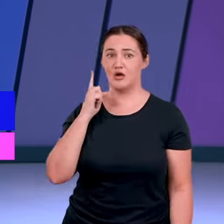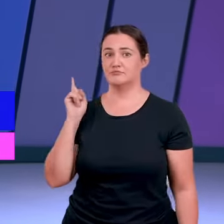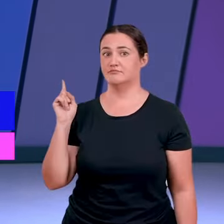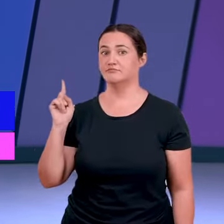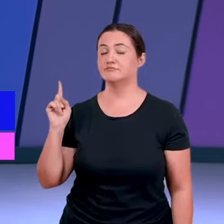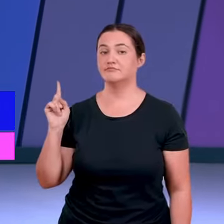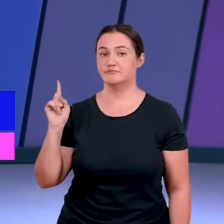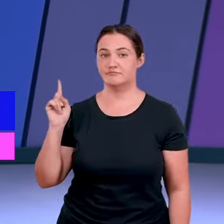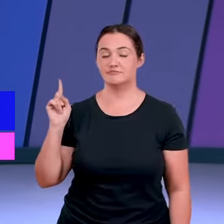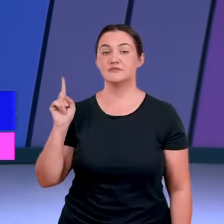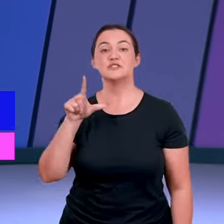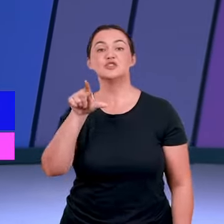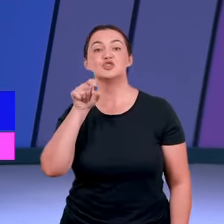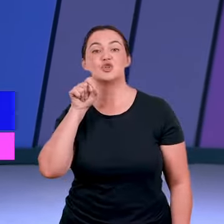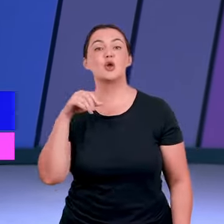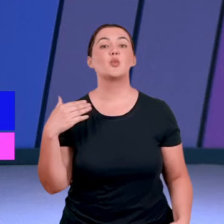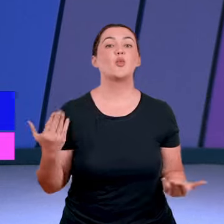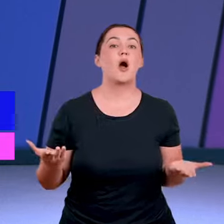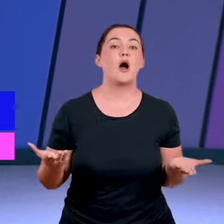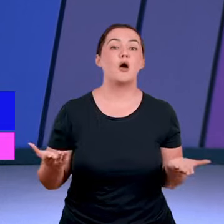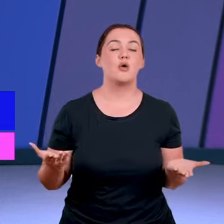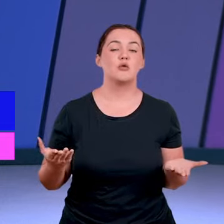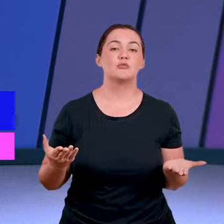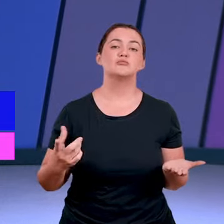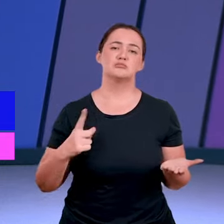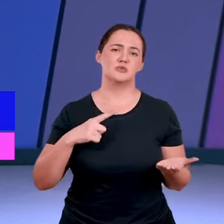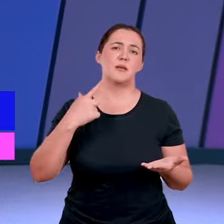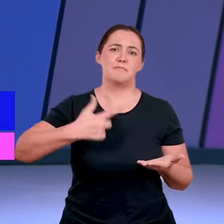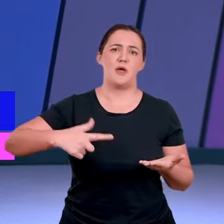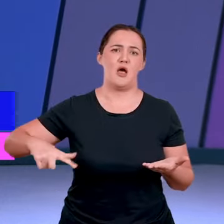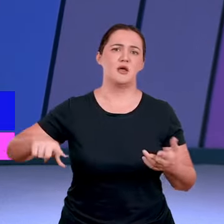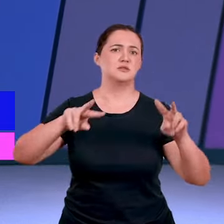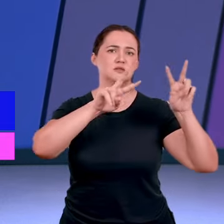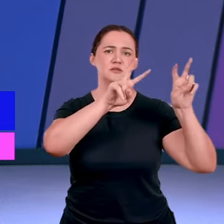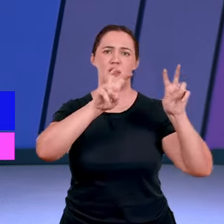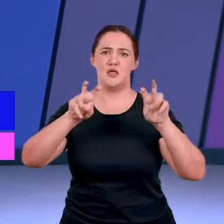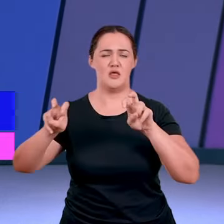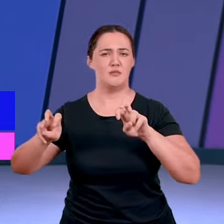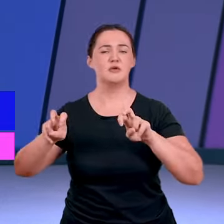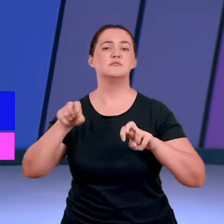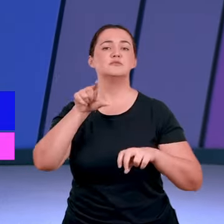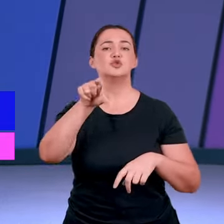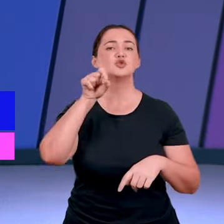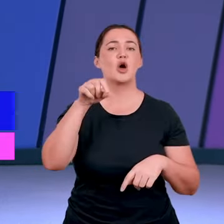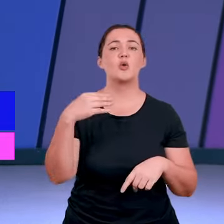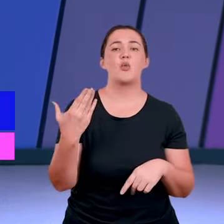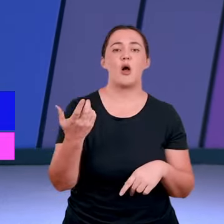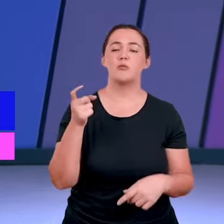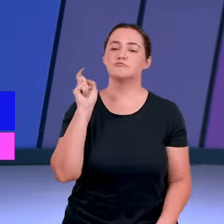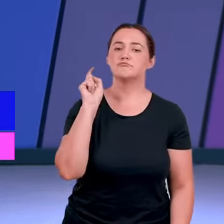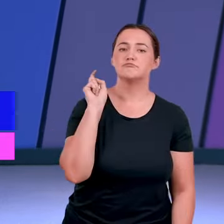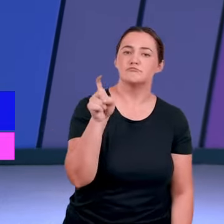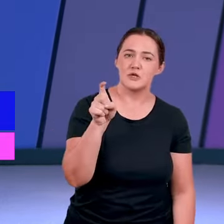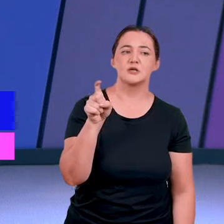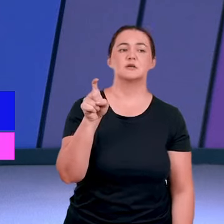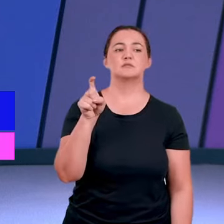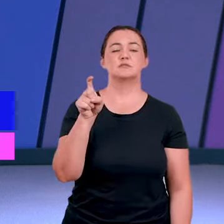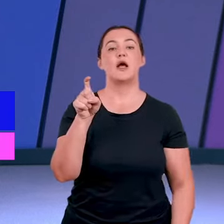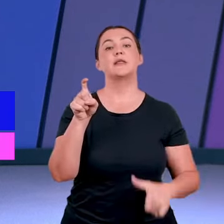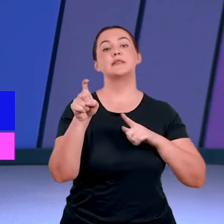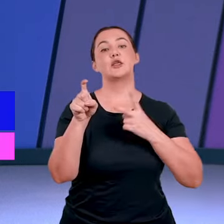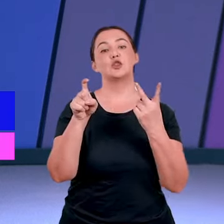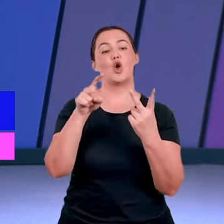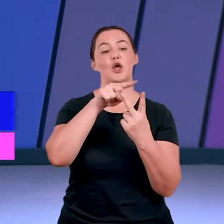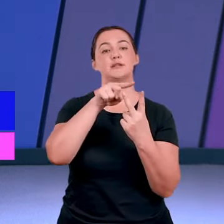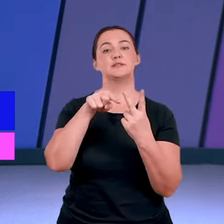bíblico que você gostaria de estudar, tem esse que eu acabei de te mostrar, tem outras opções também. Você escolhe o estudo bíblico e a partir